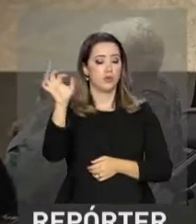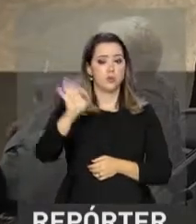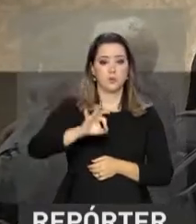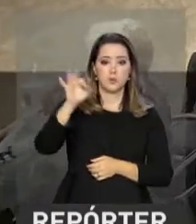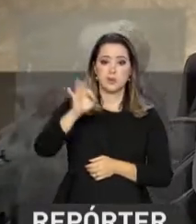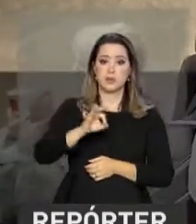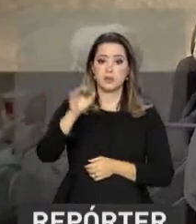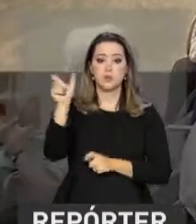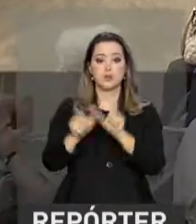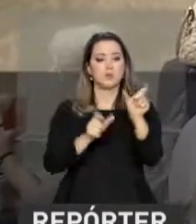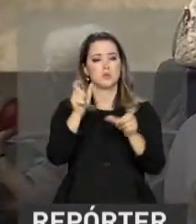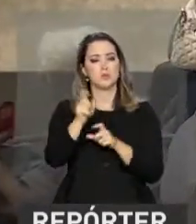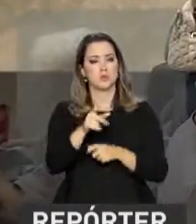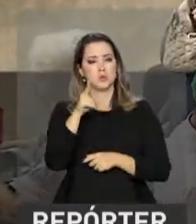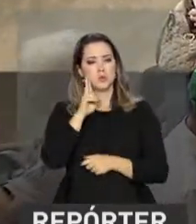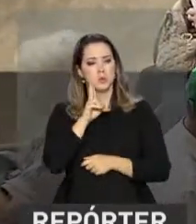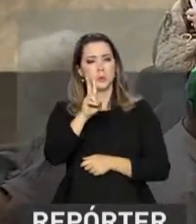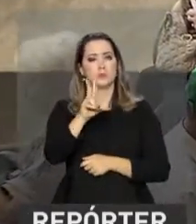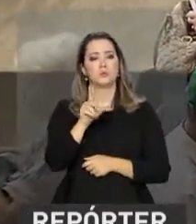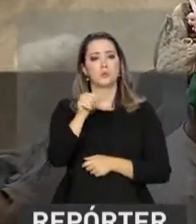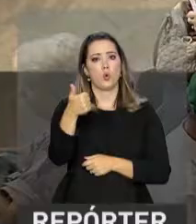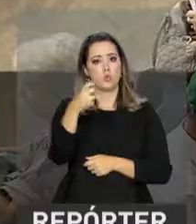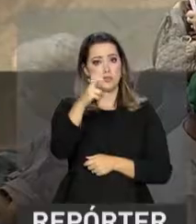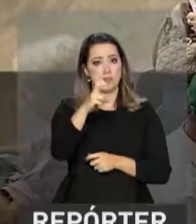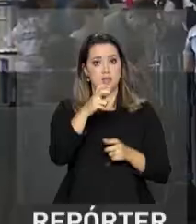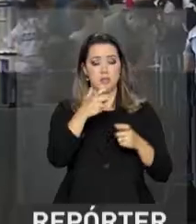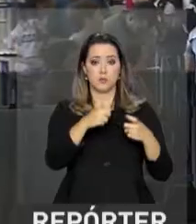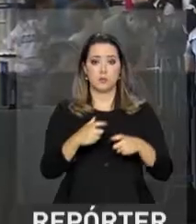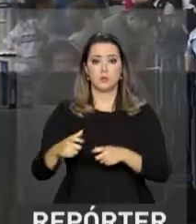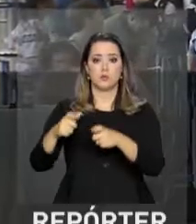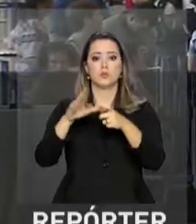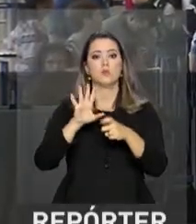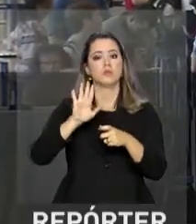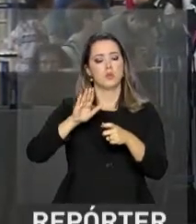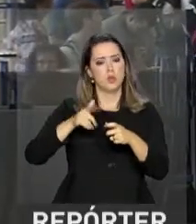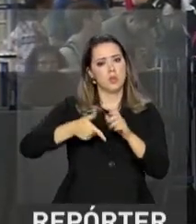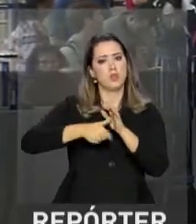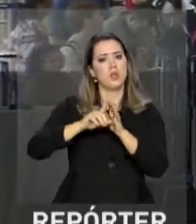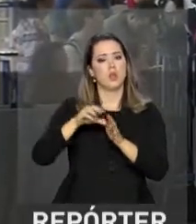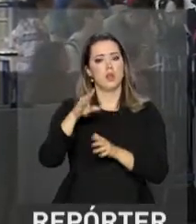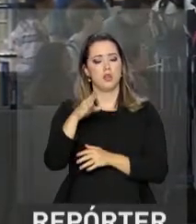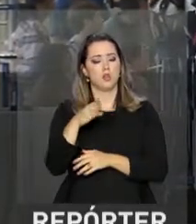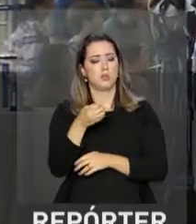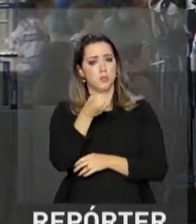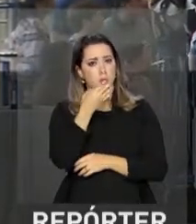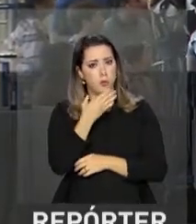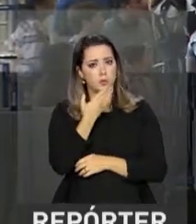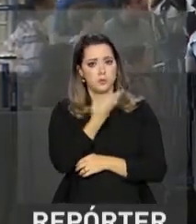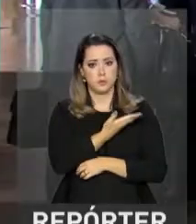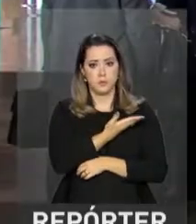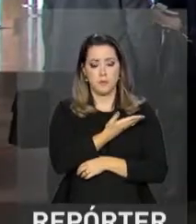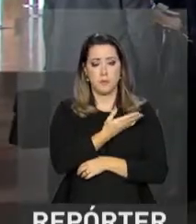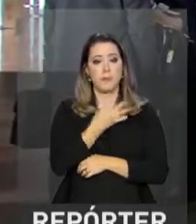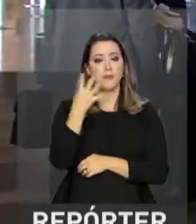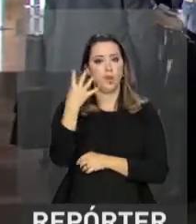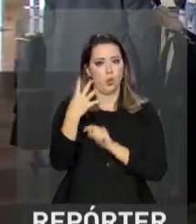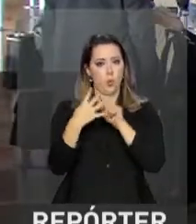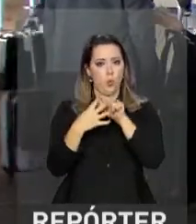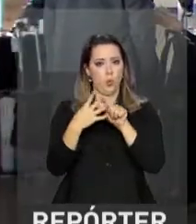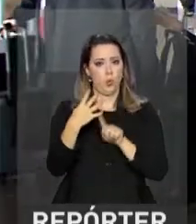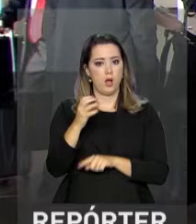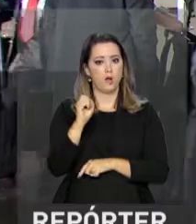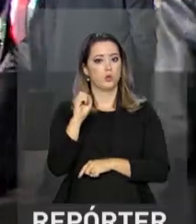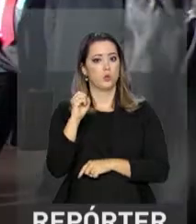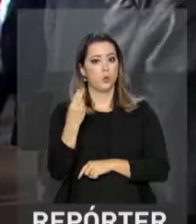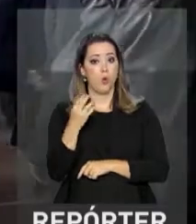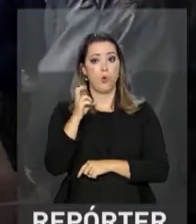passageiros consideraram os quinze aeroportos que já vinham sendo avaliados como bons nota 4 ou